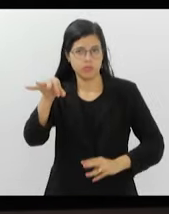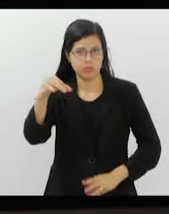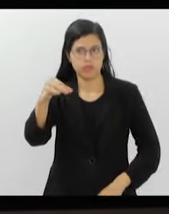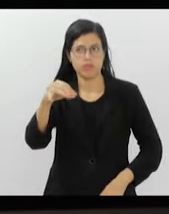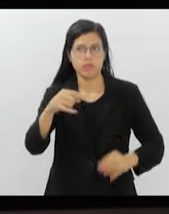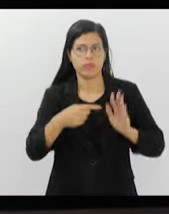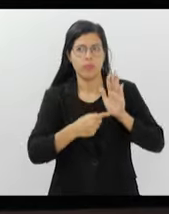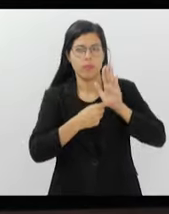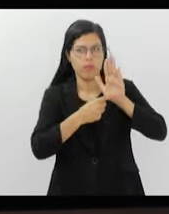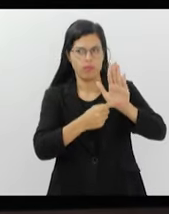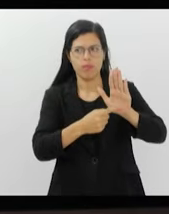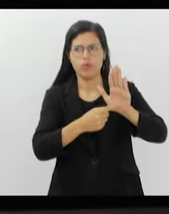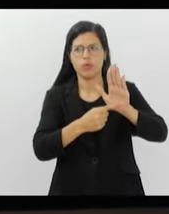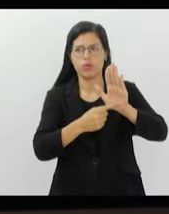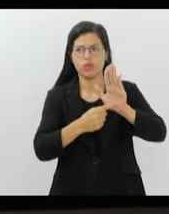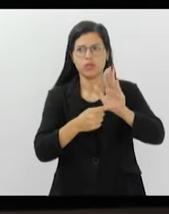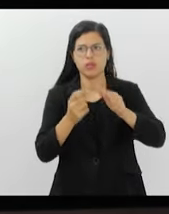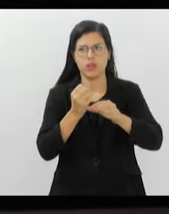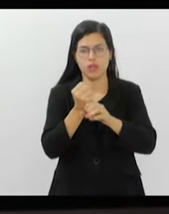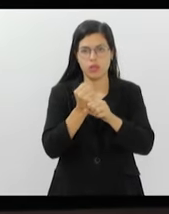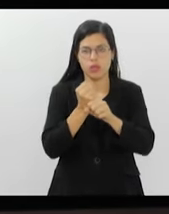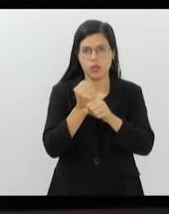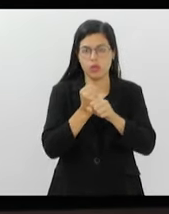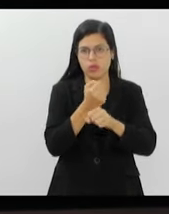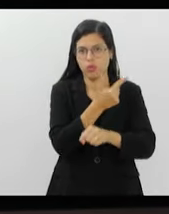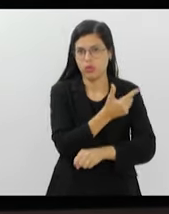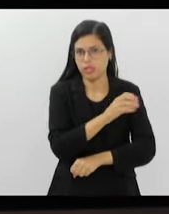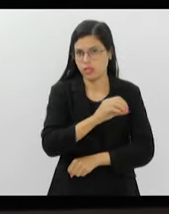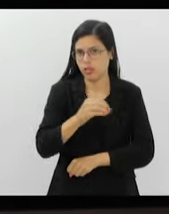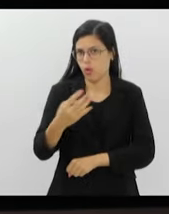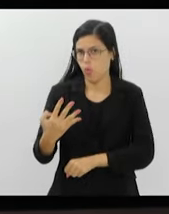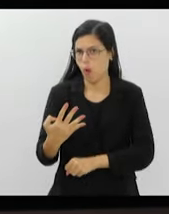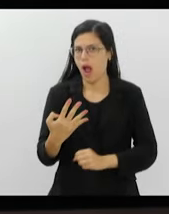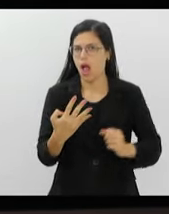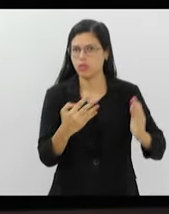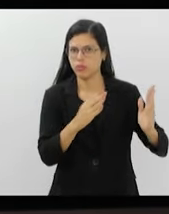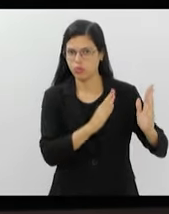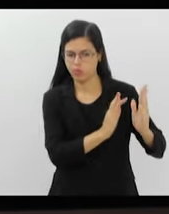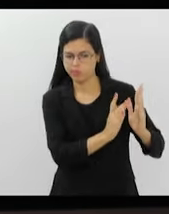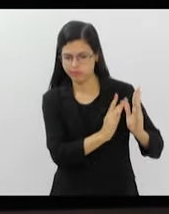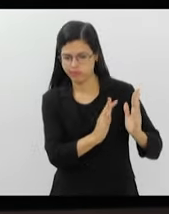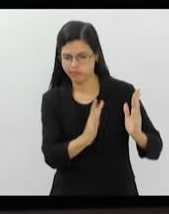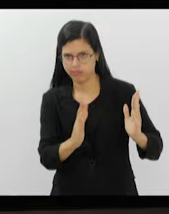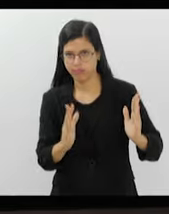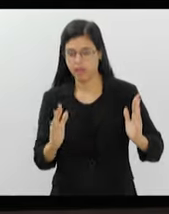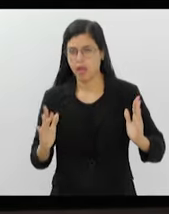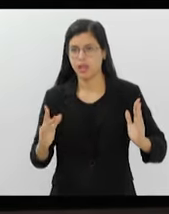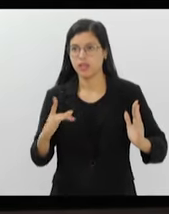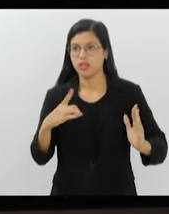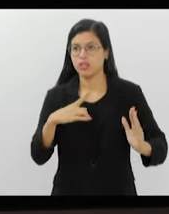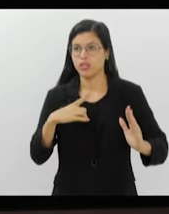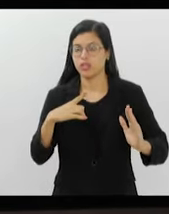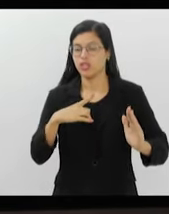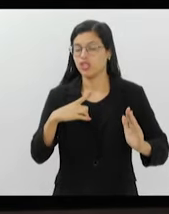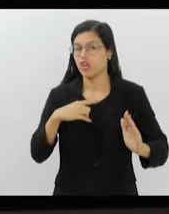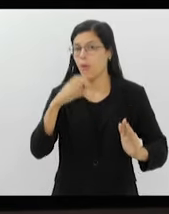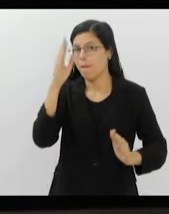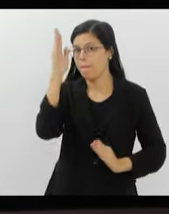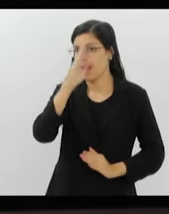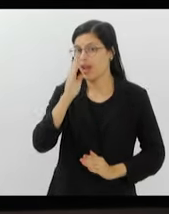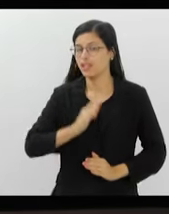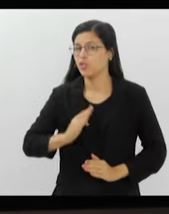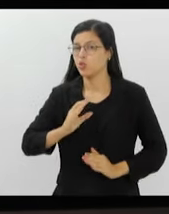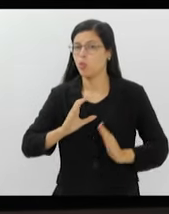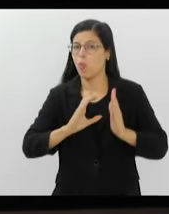bem de 2004 para cá em 2004 a gente tinha praticamente um Brasil vermelho